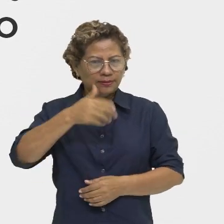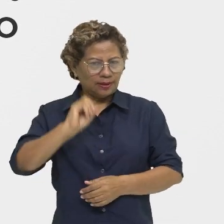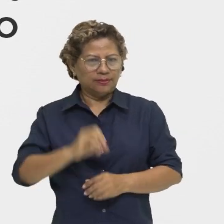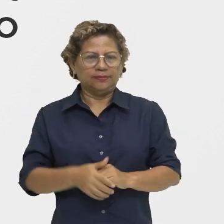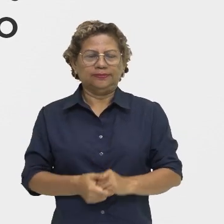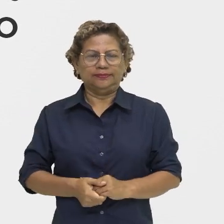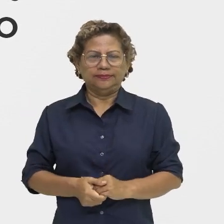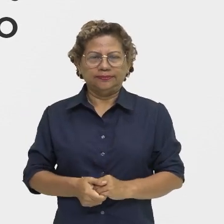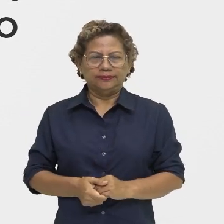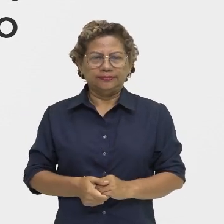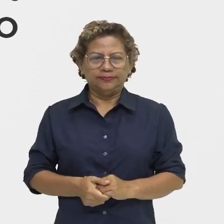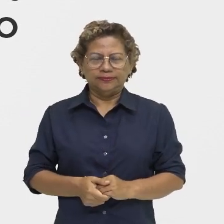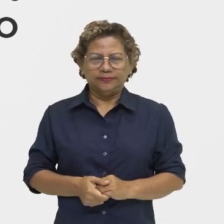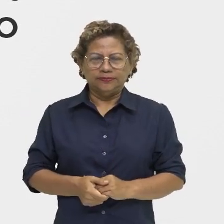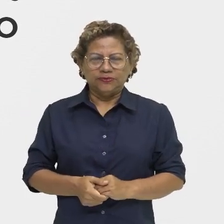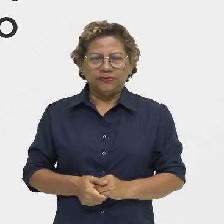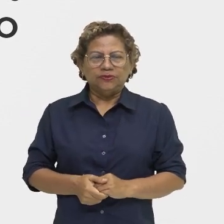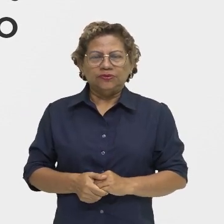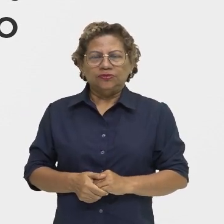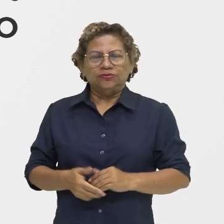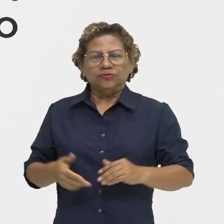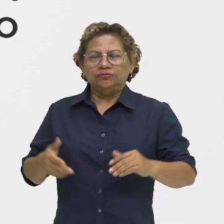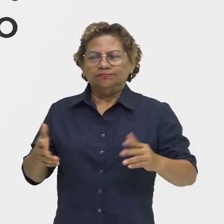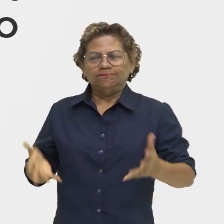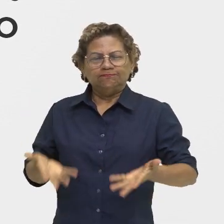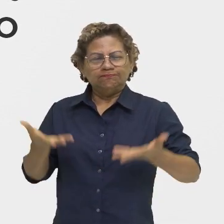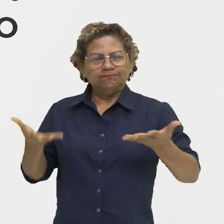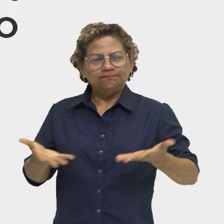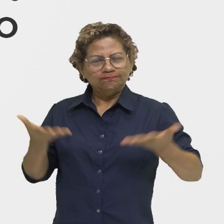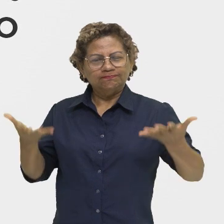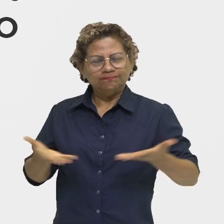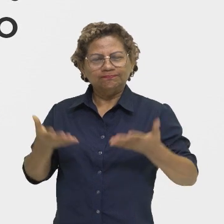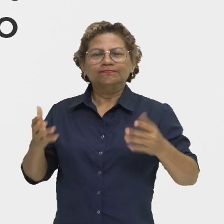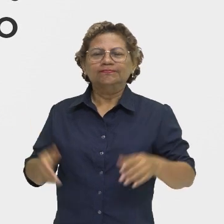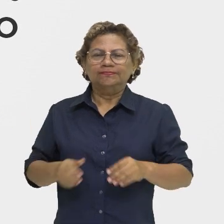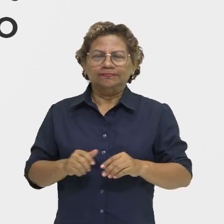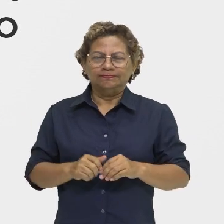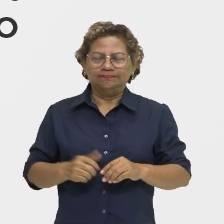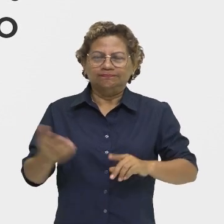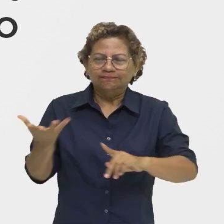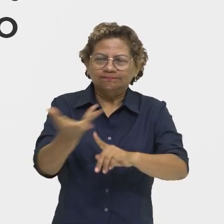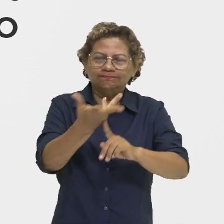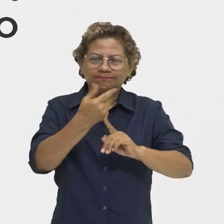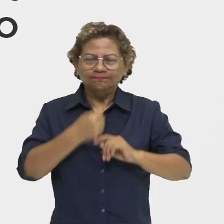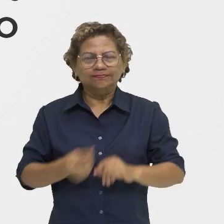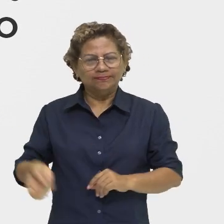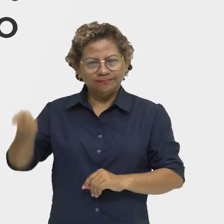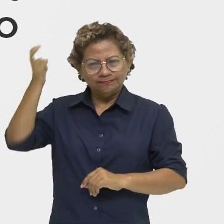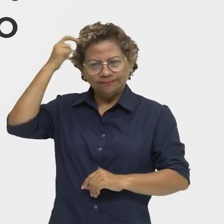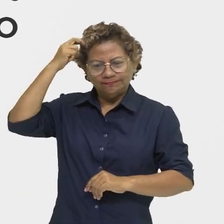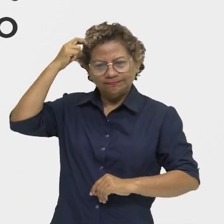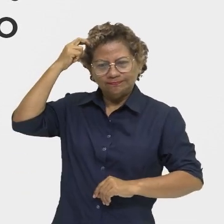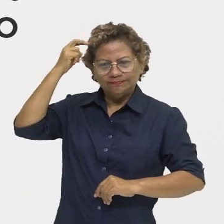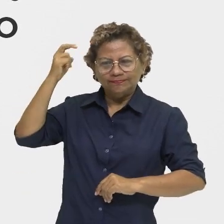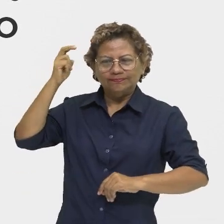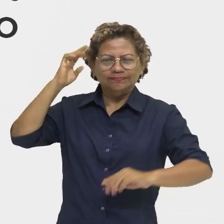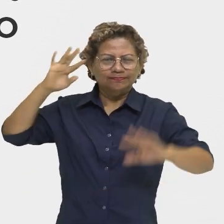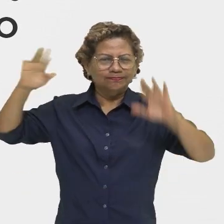é manifestações artísticas e culturais com práticas que estimulam a imaginação